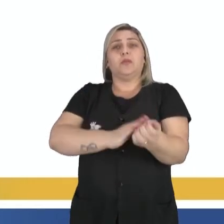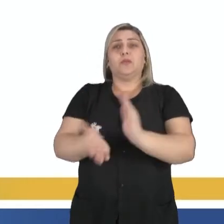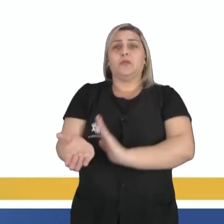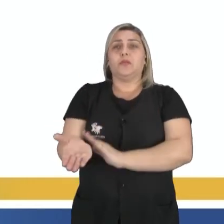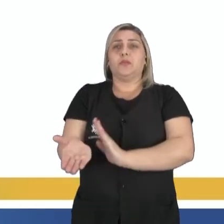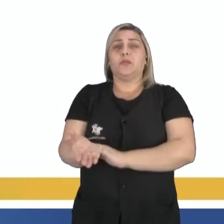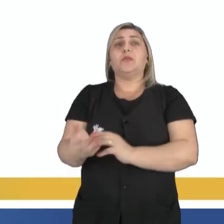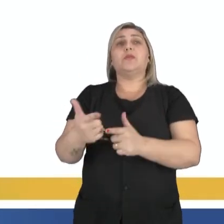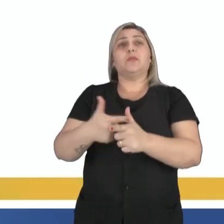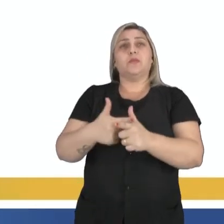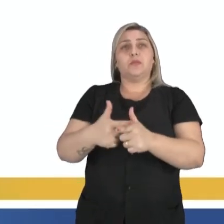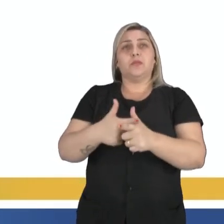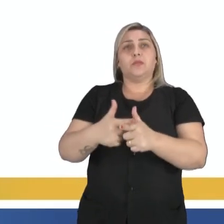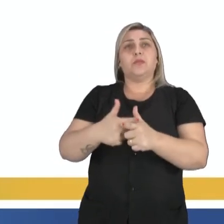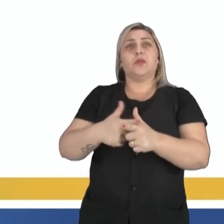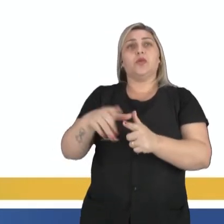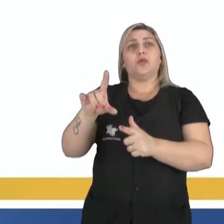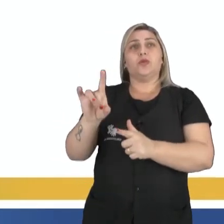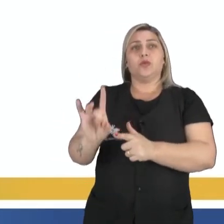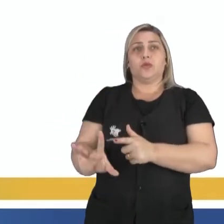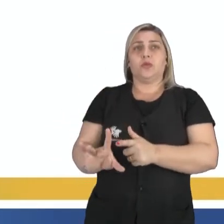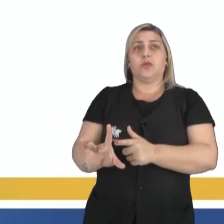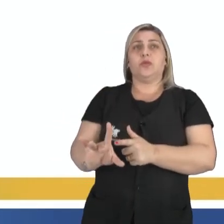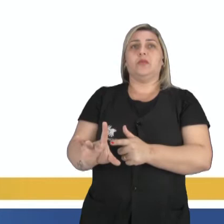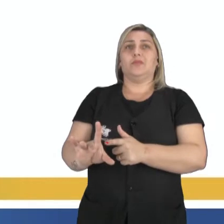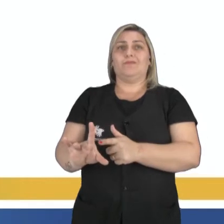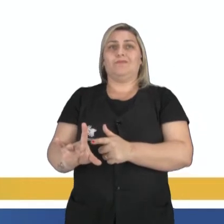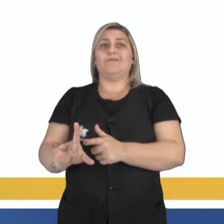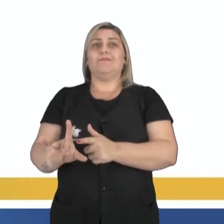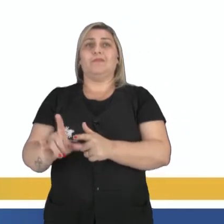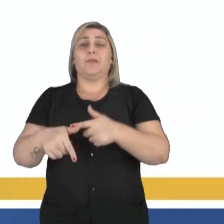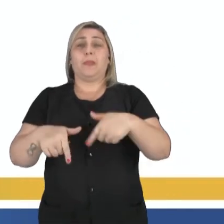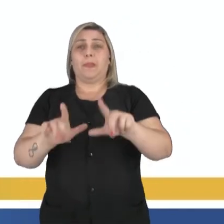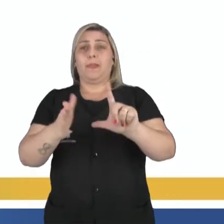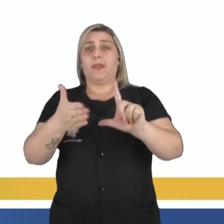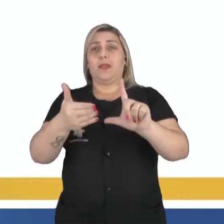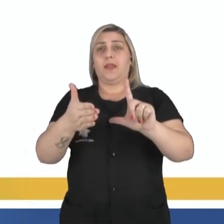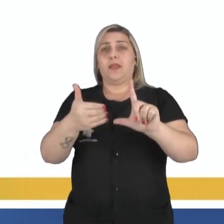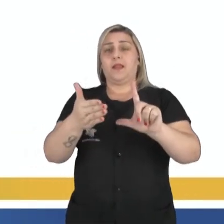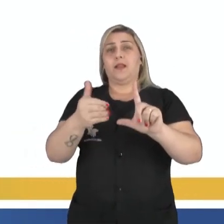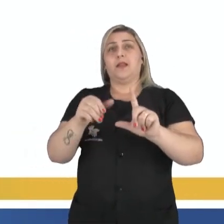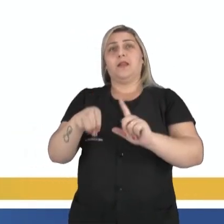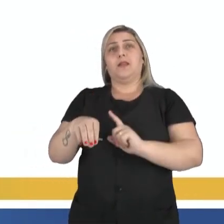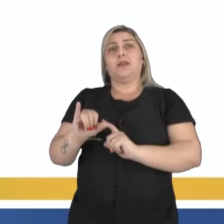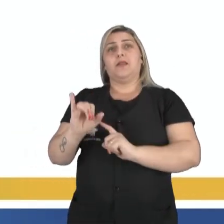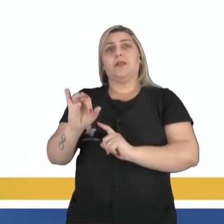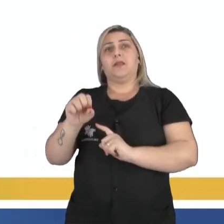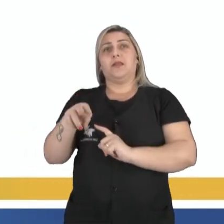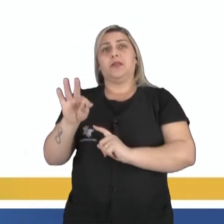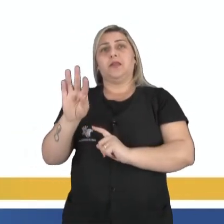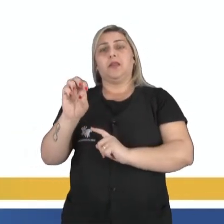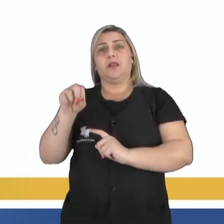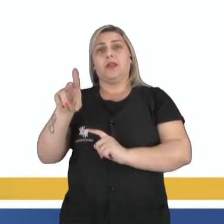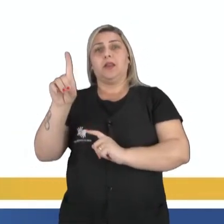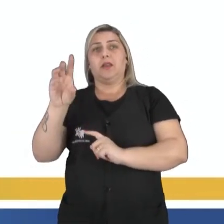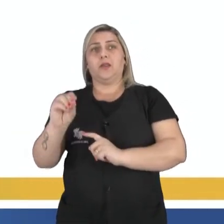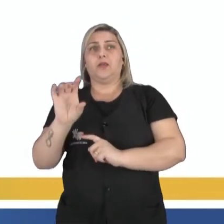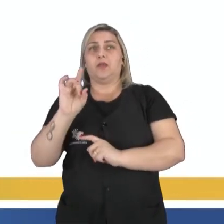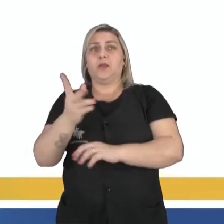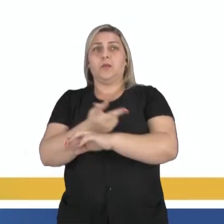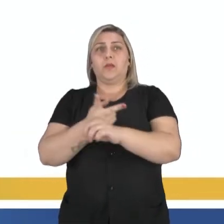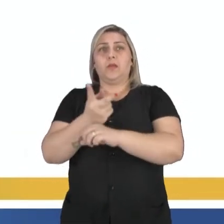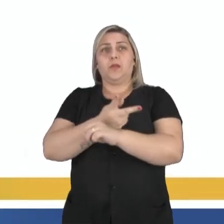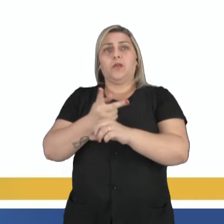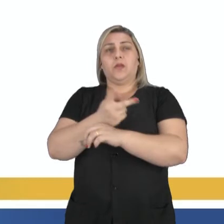Mesmo assim, esse problema é só mais um entre todos os machucados atribuídos à plataforma da Nintendo. Basta